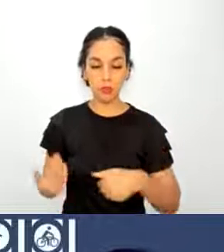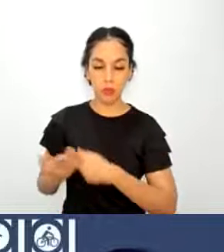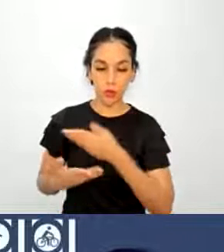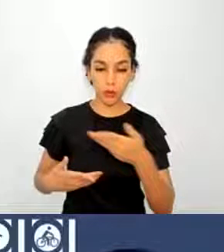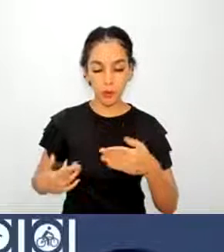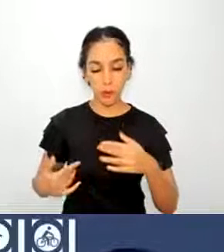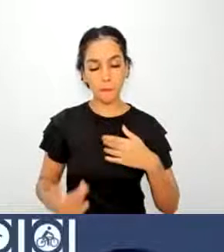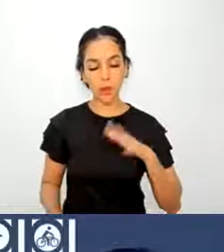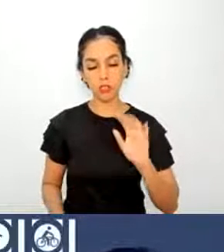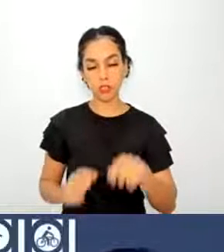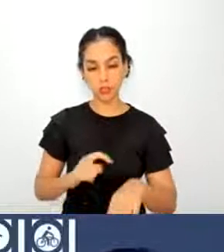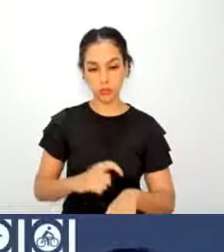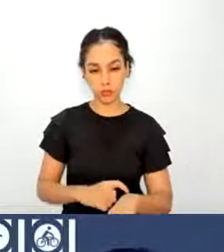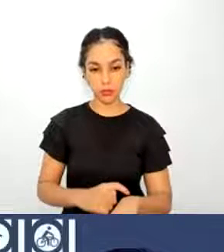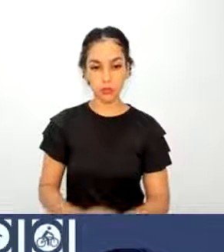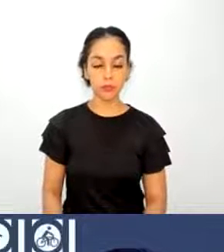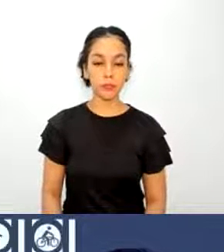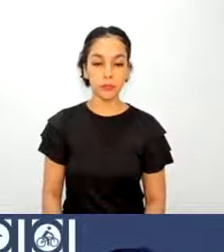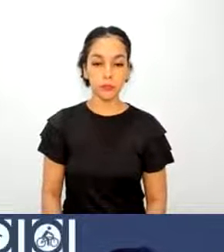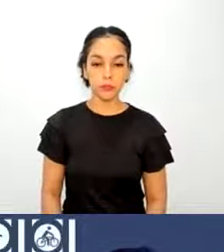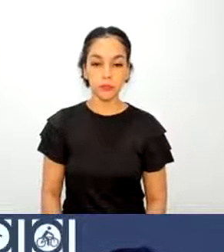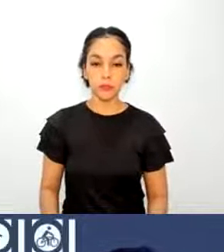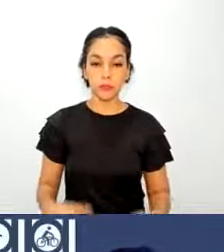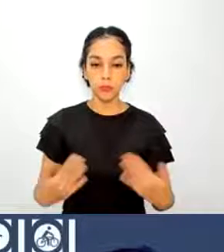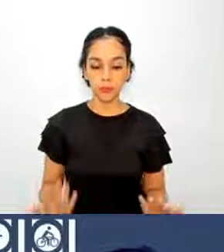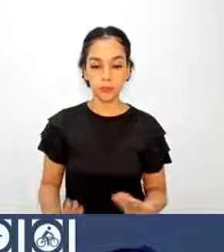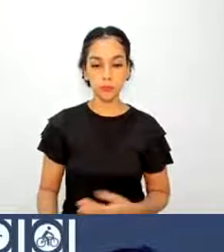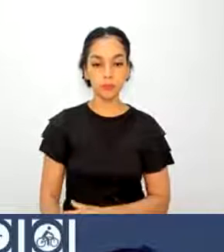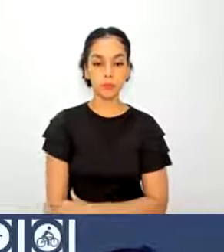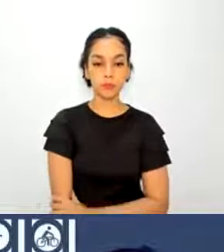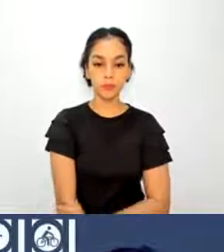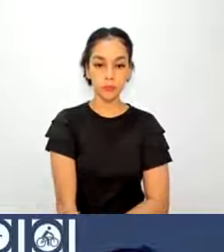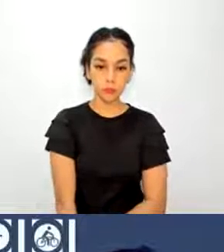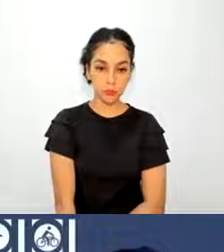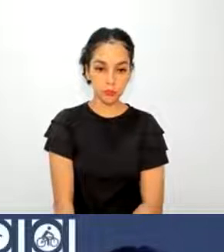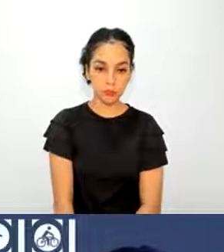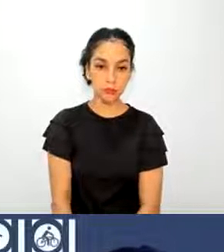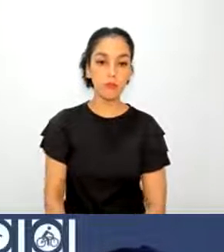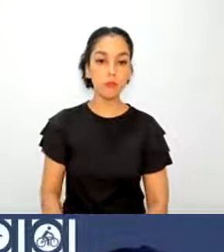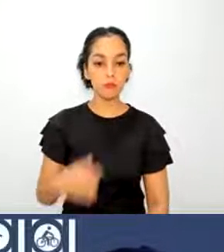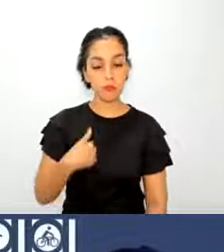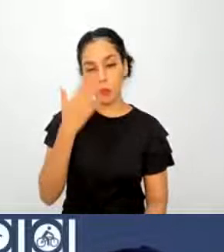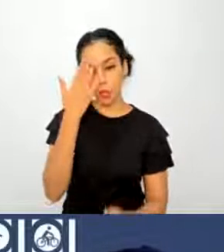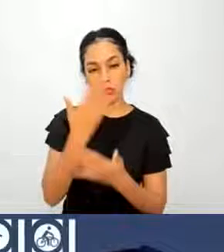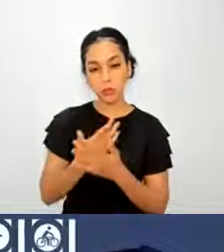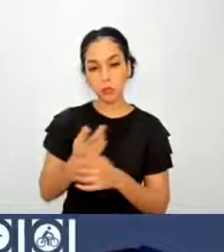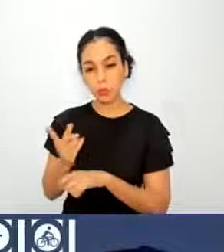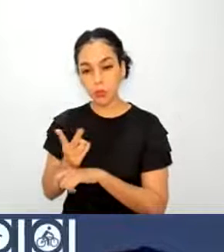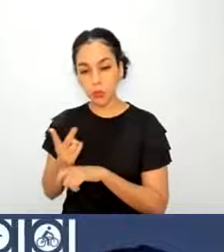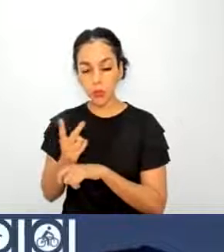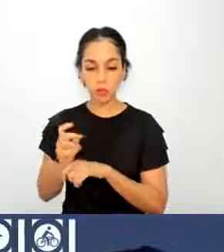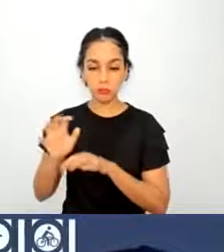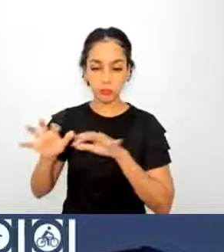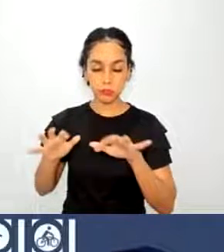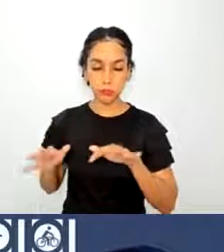mais tempo, né? Então, assim, eu acho que isso deveria ser, pelo menos buscar umas instâncias de participação.